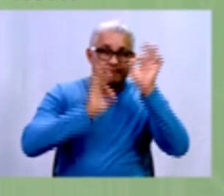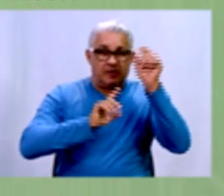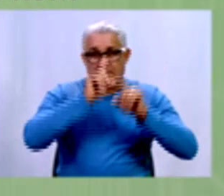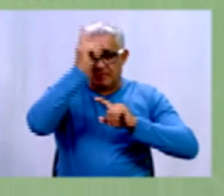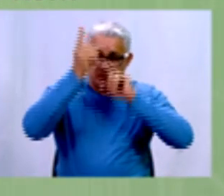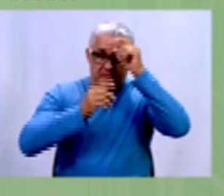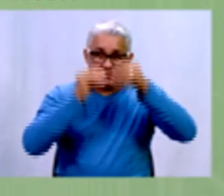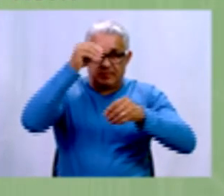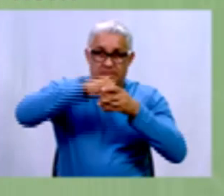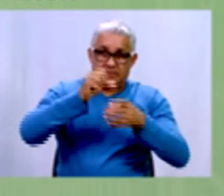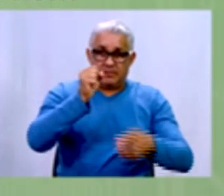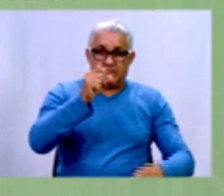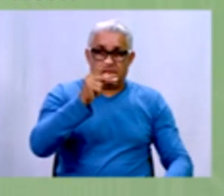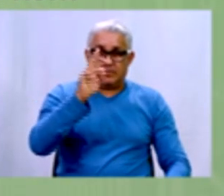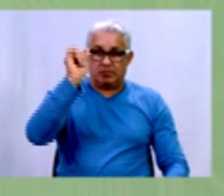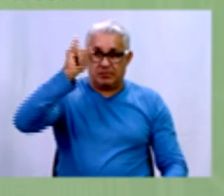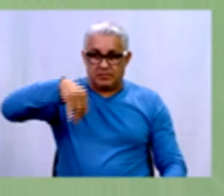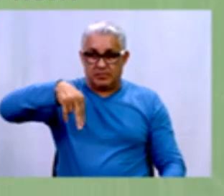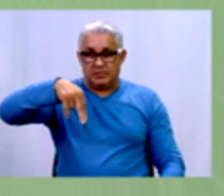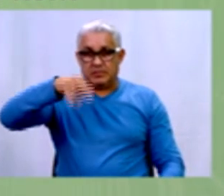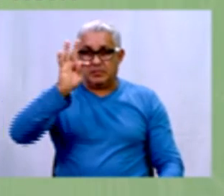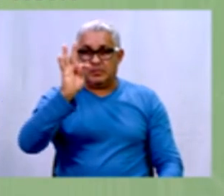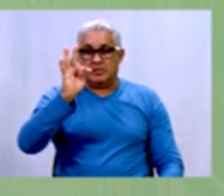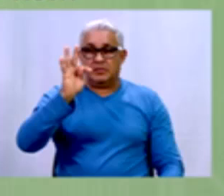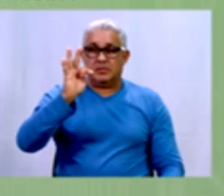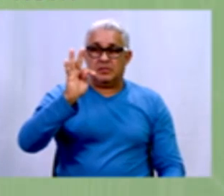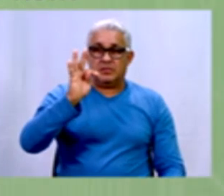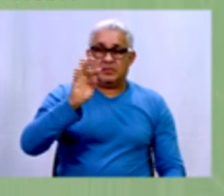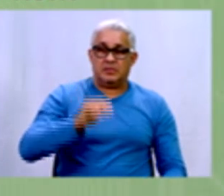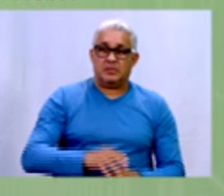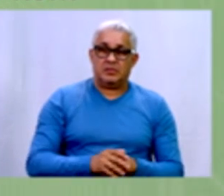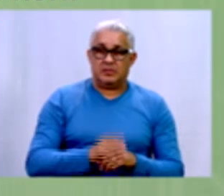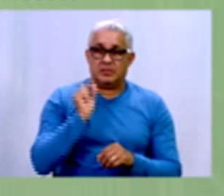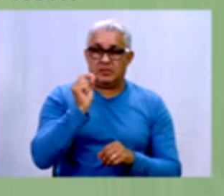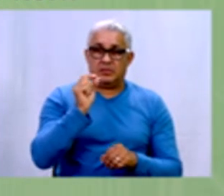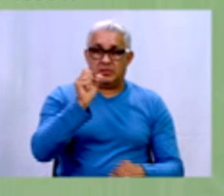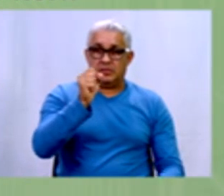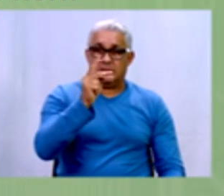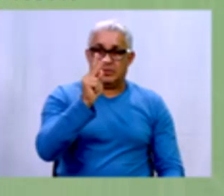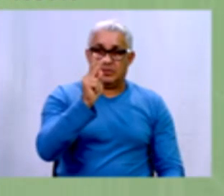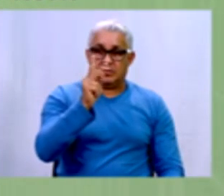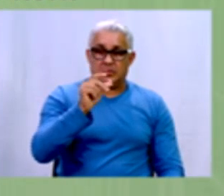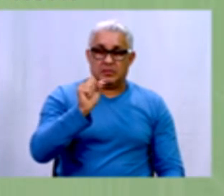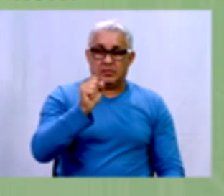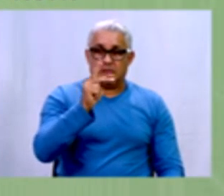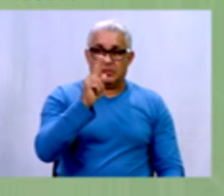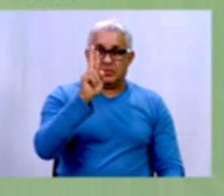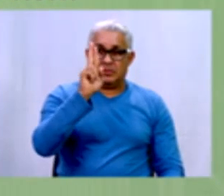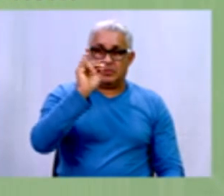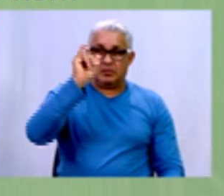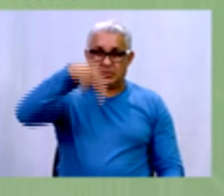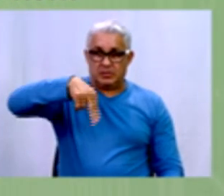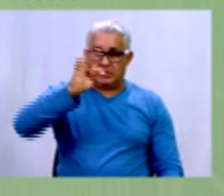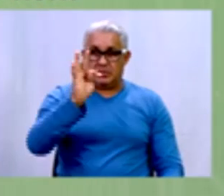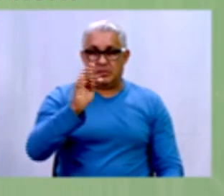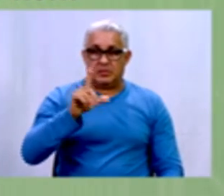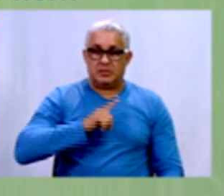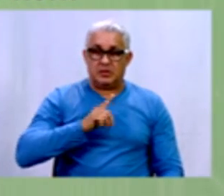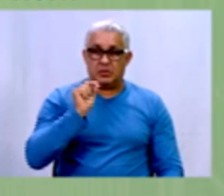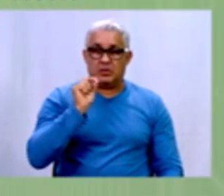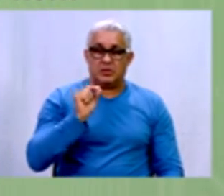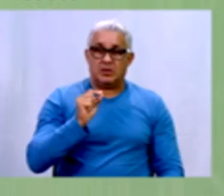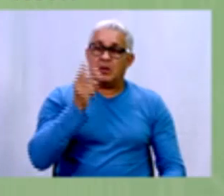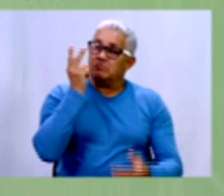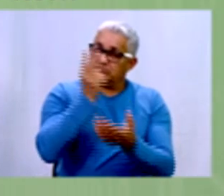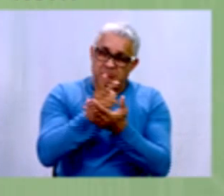Sprint Backlog. Aí sim, o que vai para o Sprint vai ser o quê? O Sprint será essas